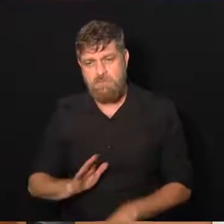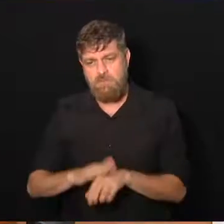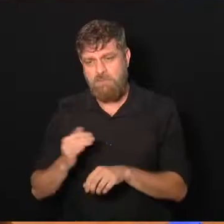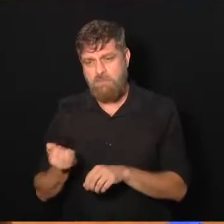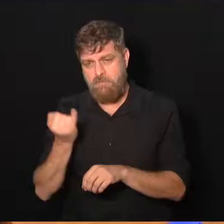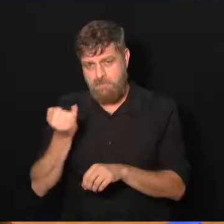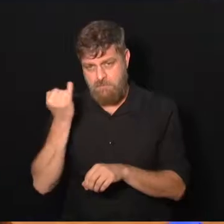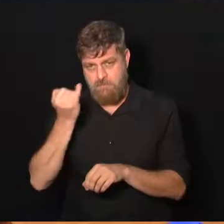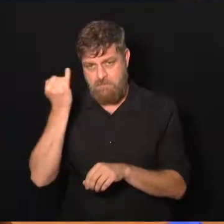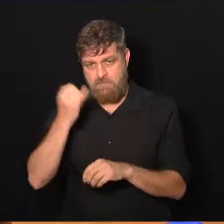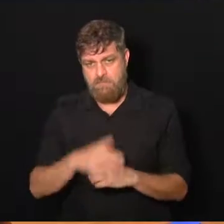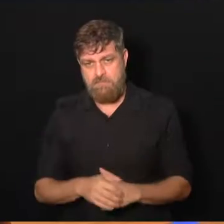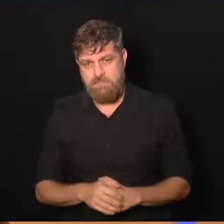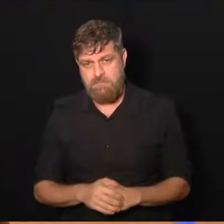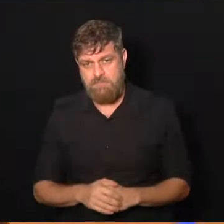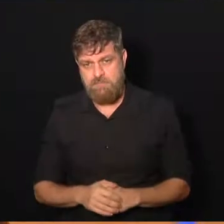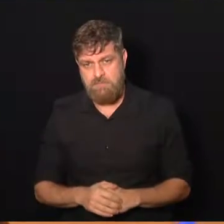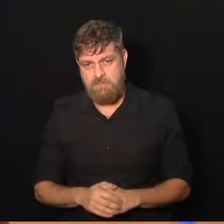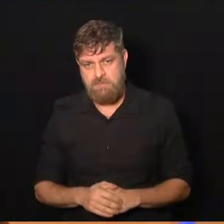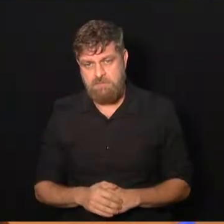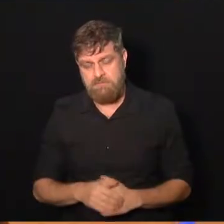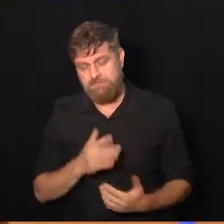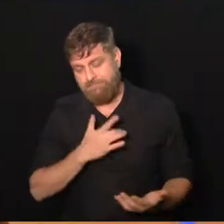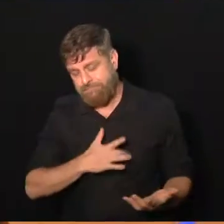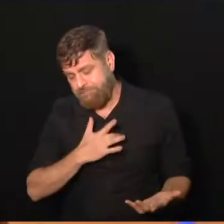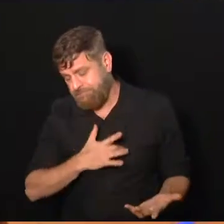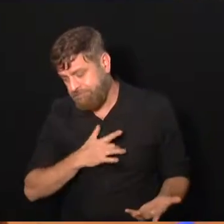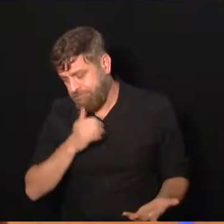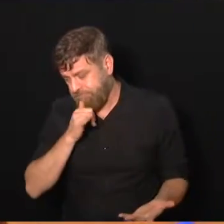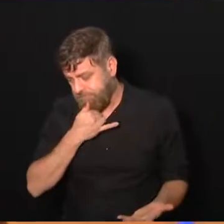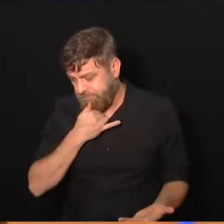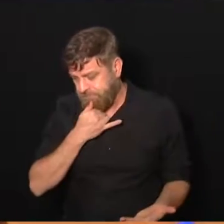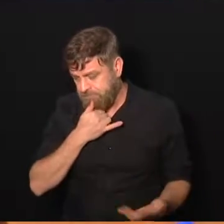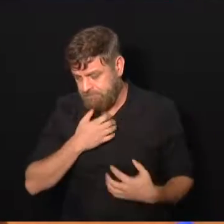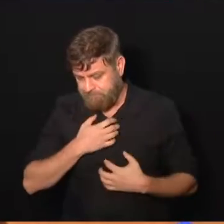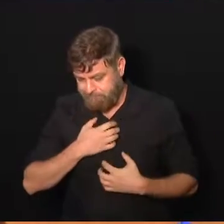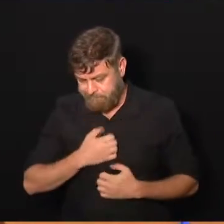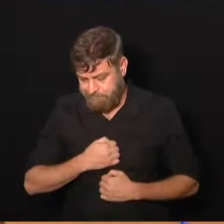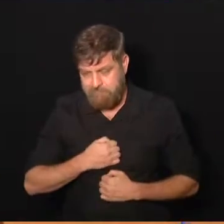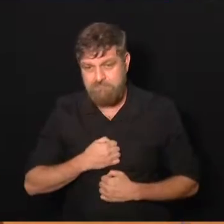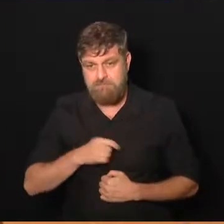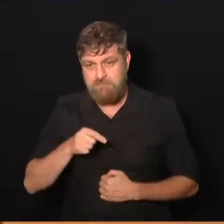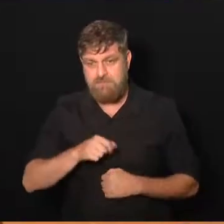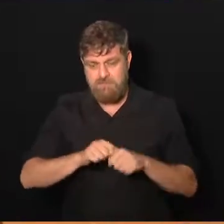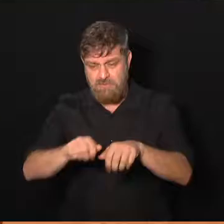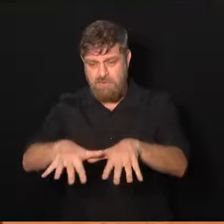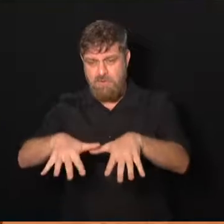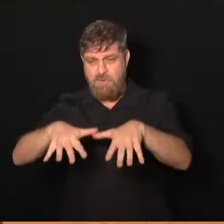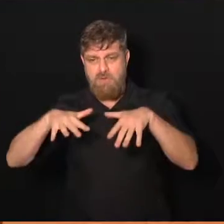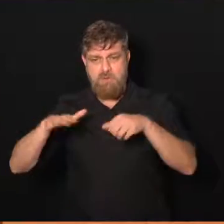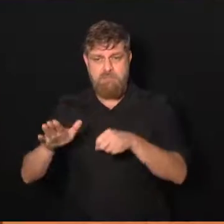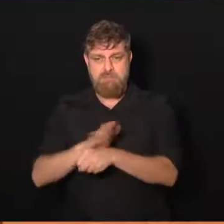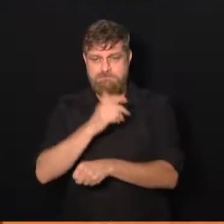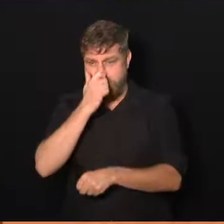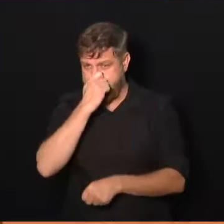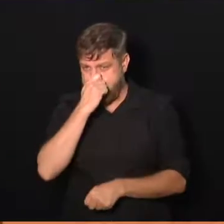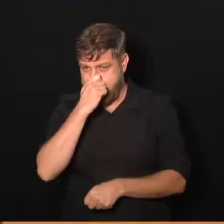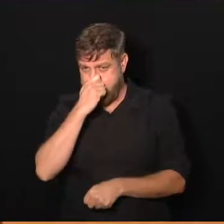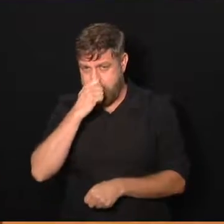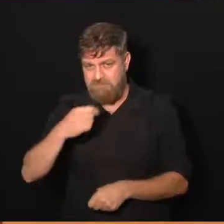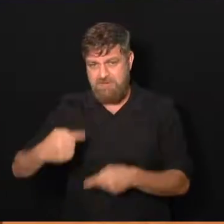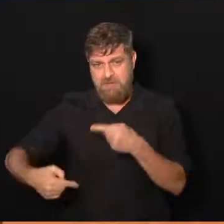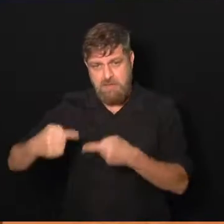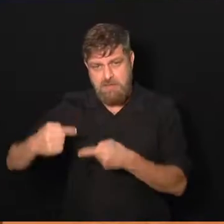importante, e o que eu lamento muito, é não ver o plenarinho lotado como deveria estar para debater uma